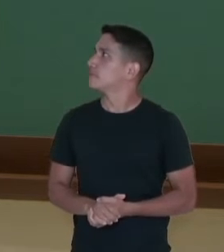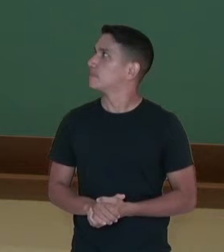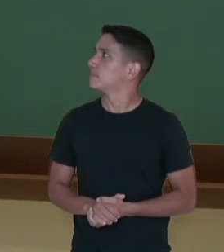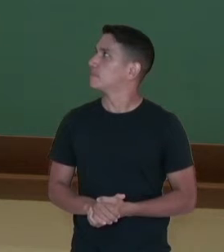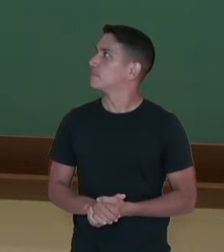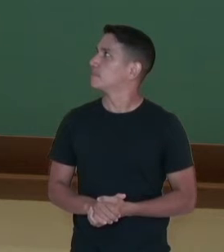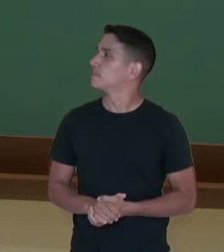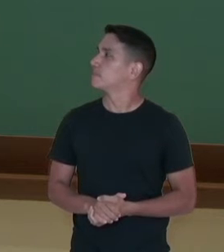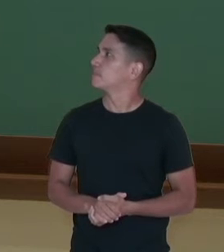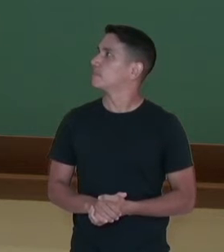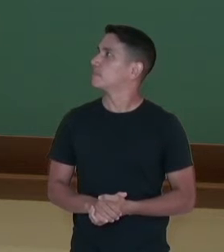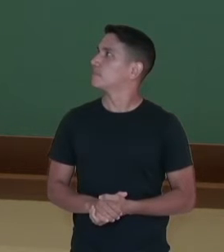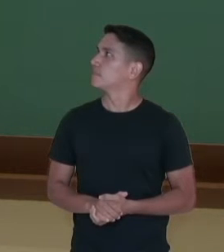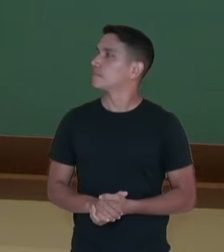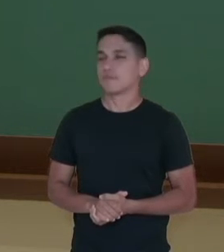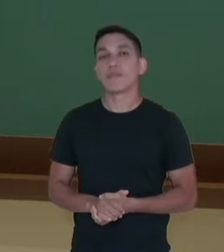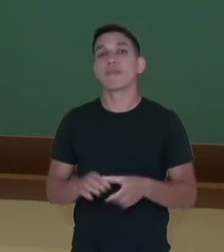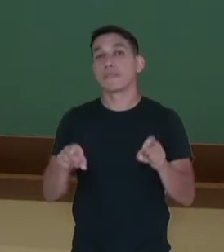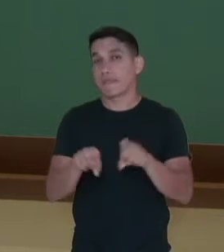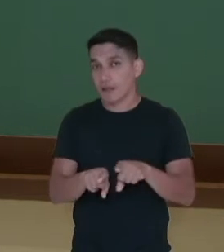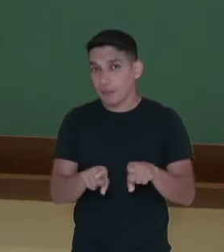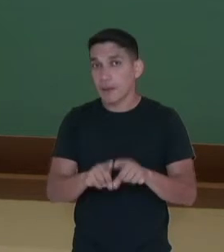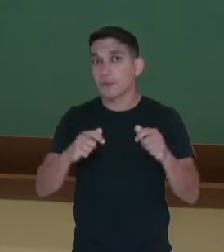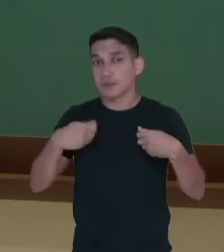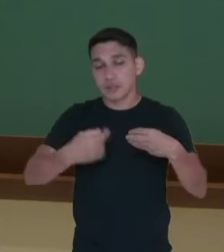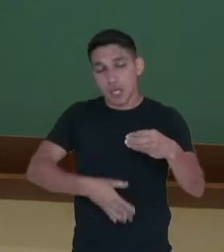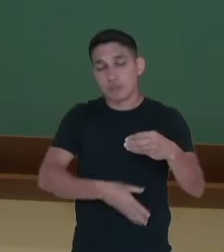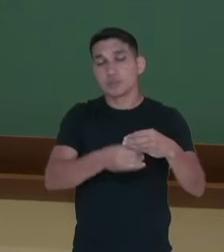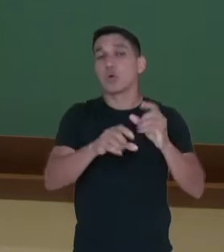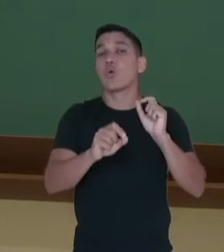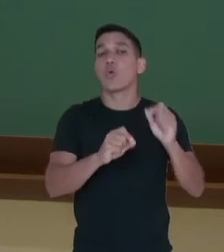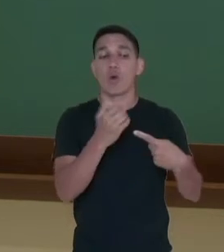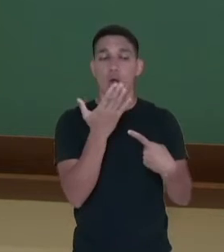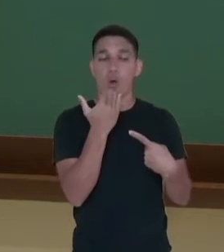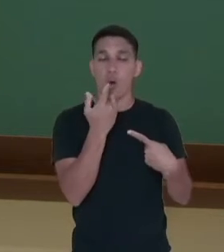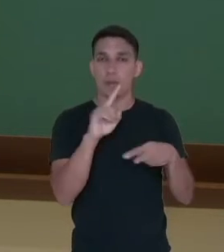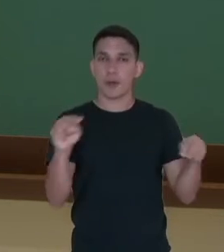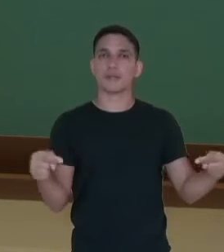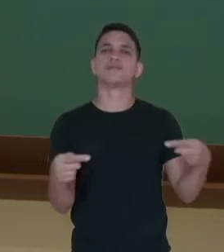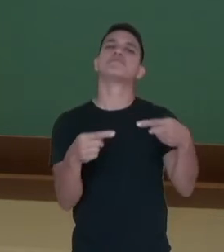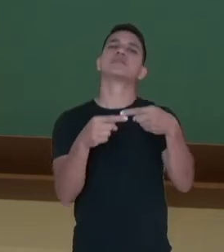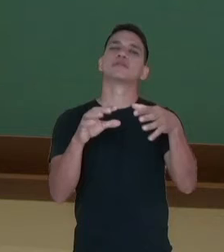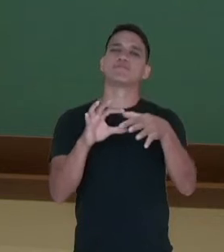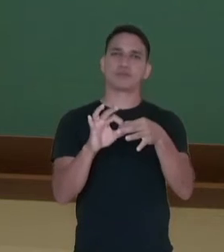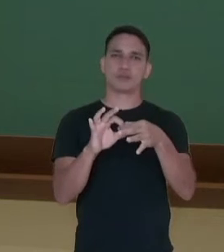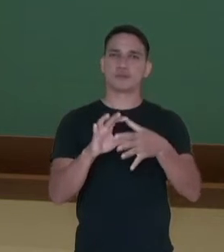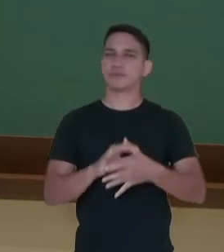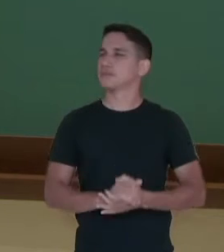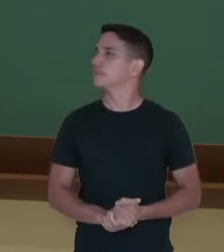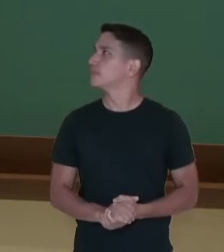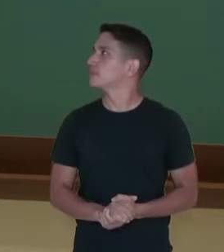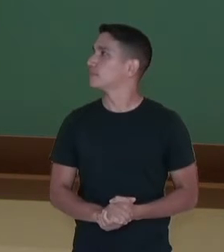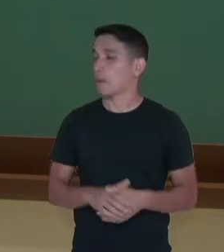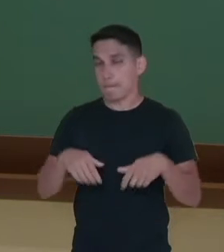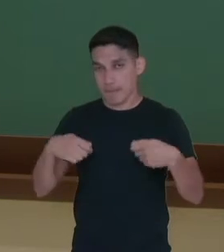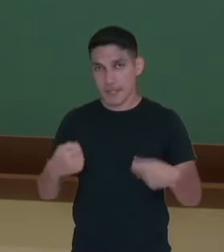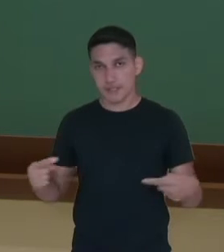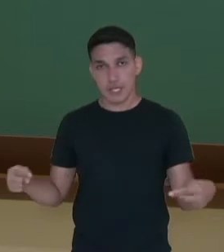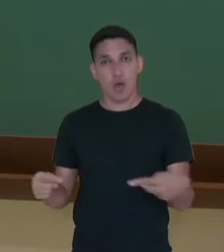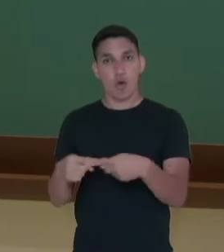com alimentação, ou seja, alimentação equilibrada, tá? Então, estar de acordo com a idade e